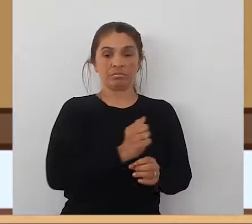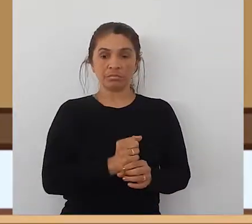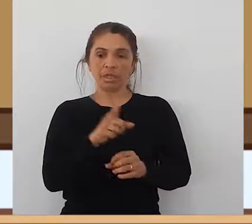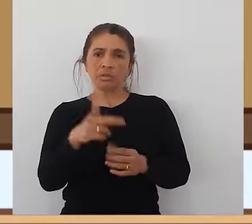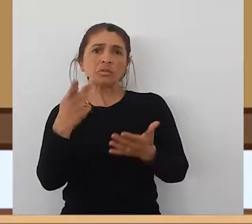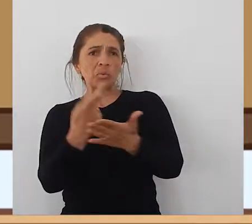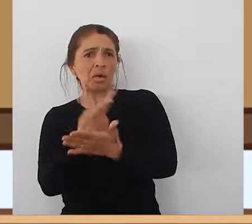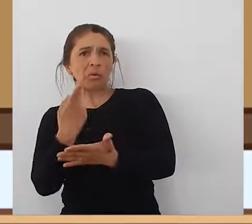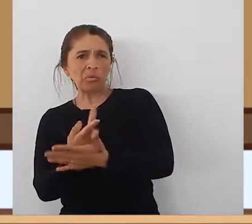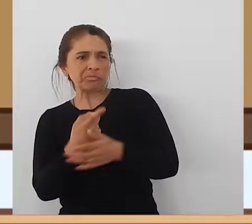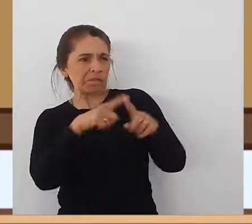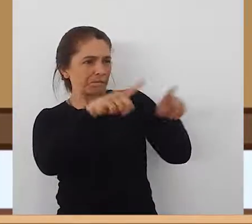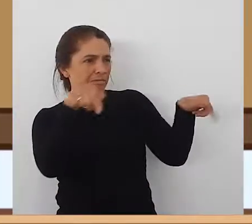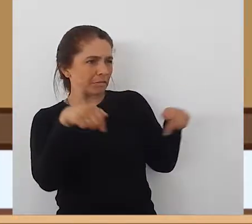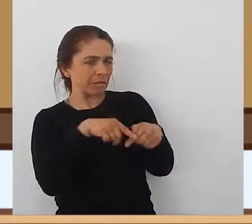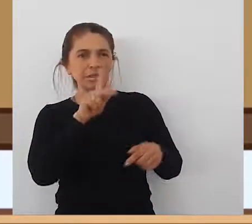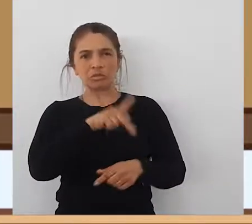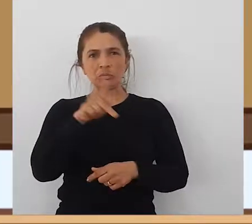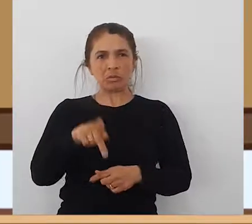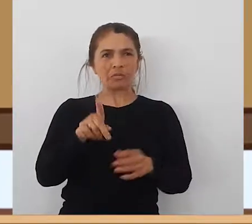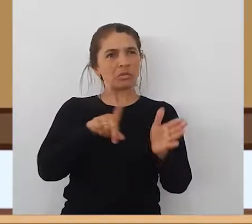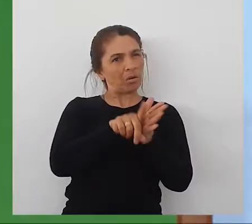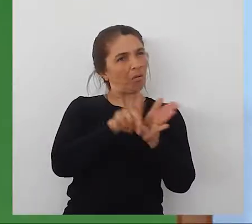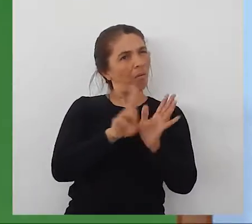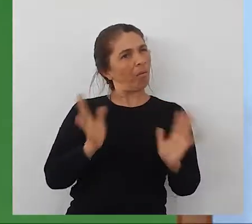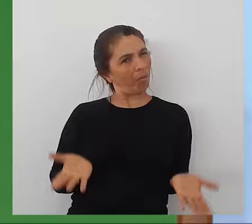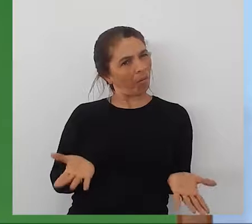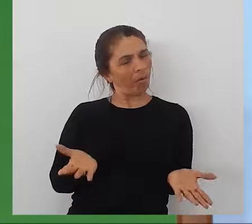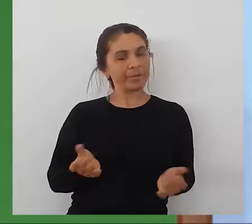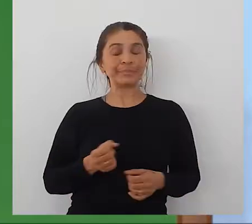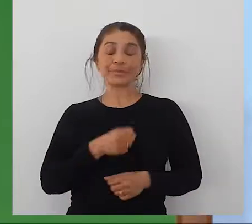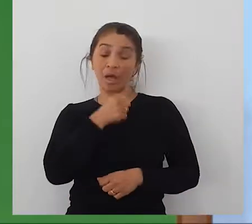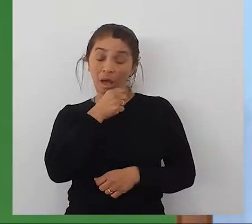Isso acontece na sala dos professores também, Sora?